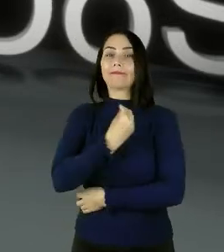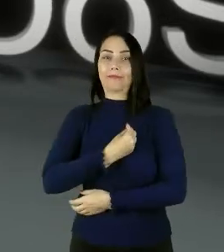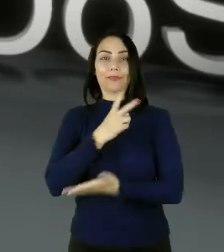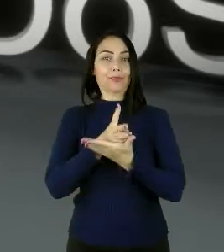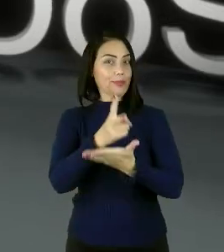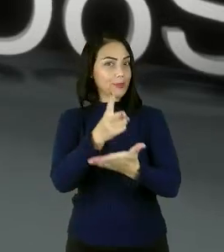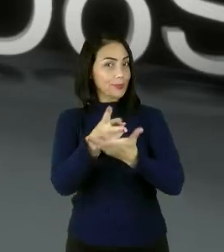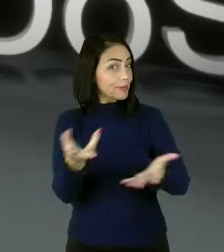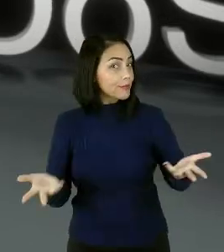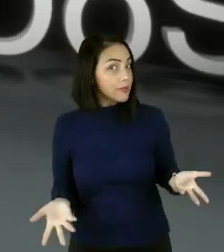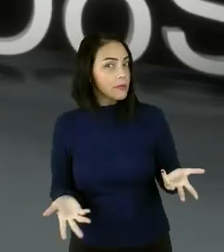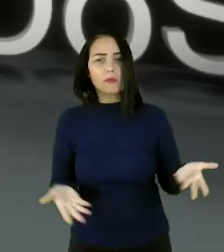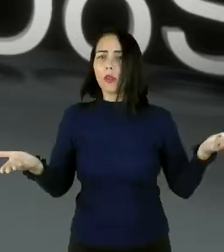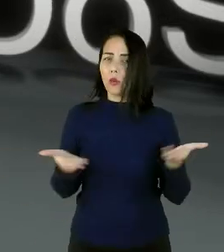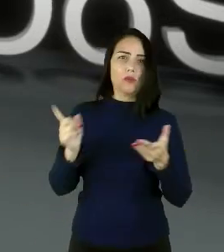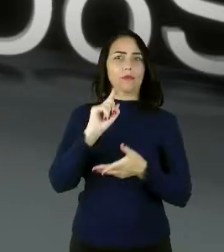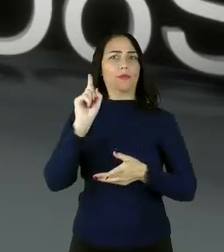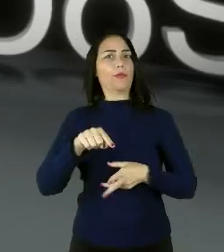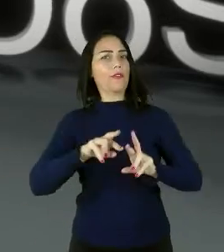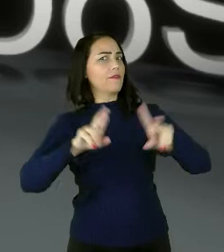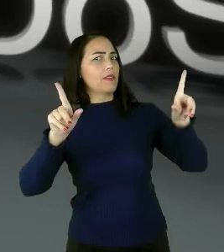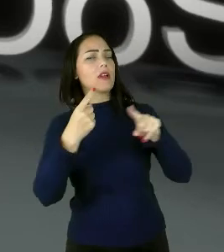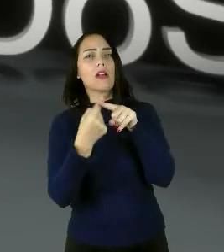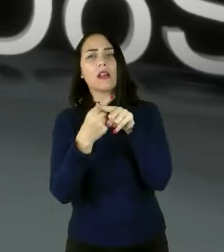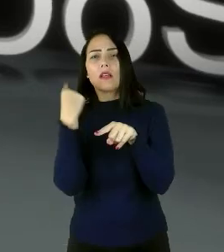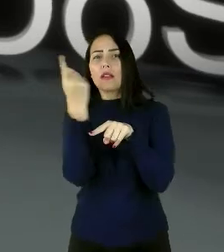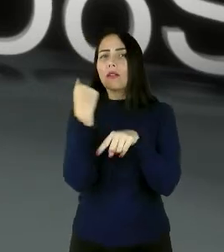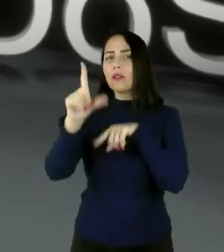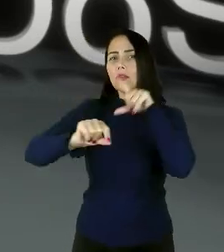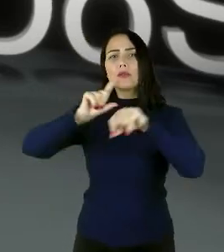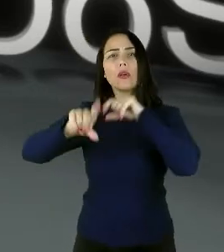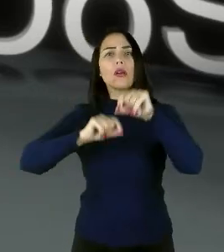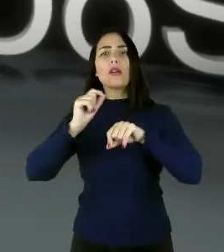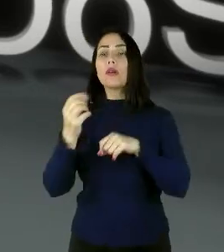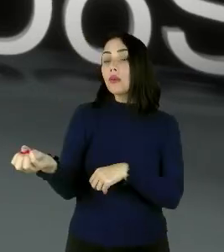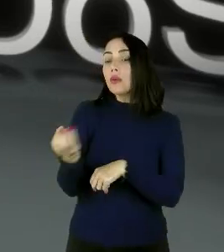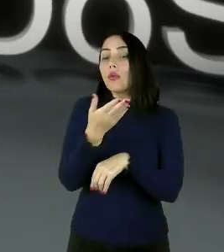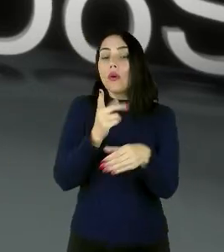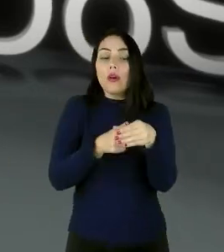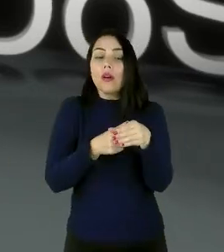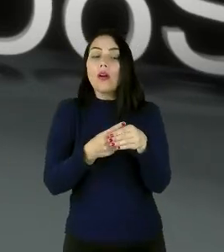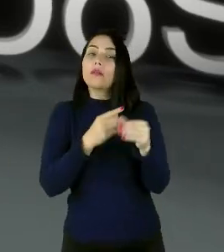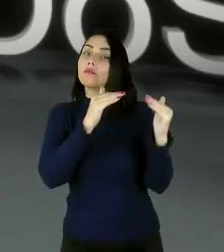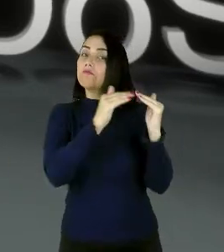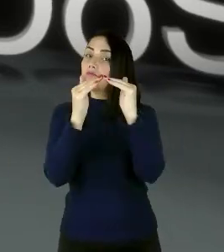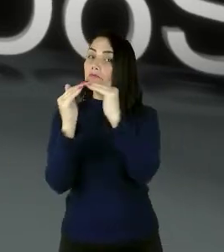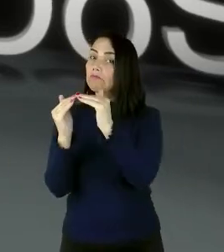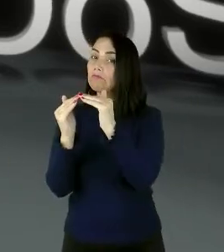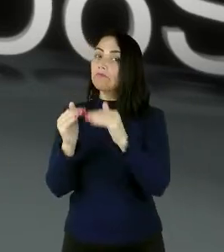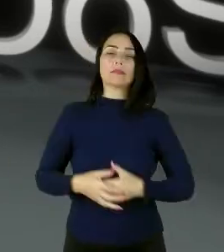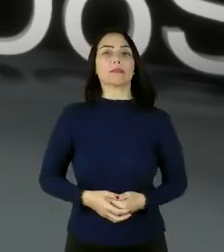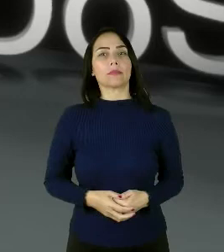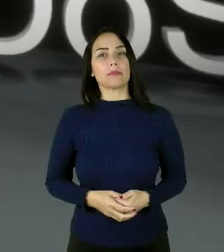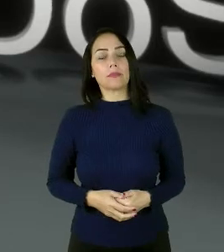e não é muito diferente nos nossos dias quando Nós escolhemos uma nova cidade para morar não é